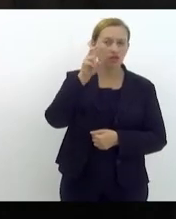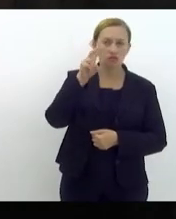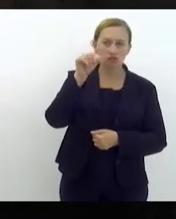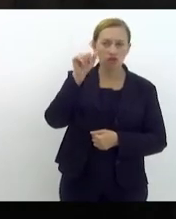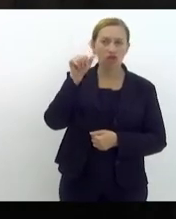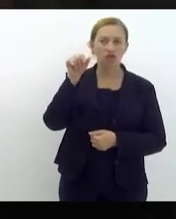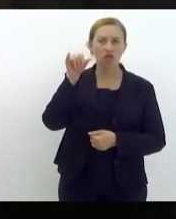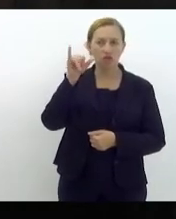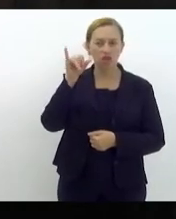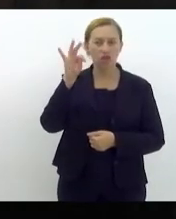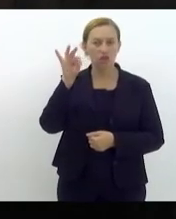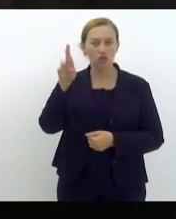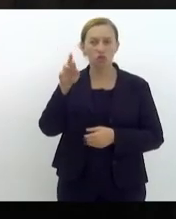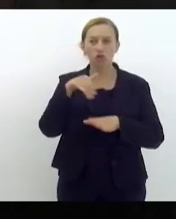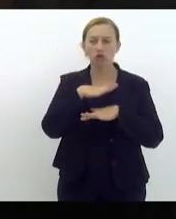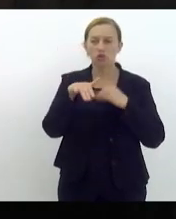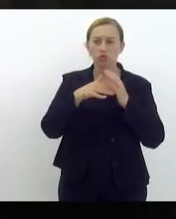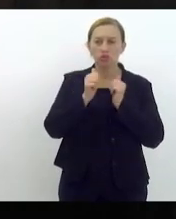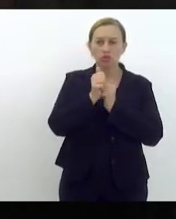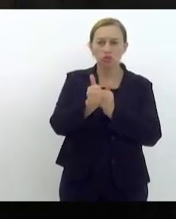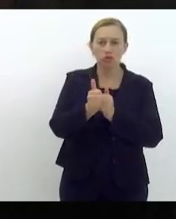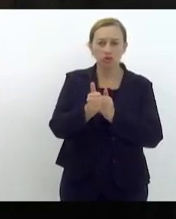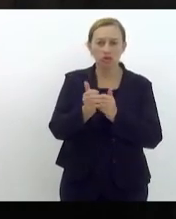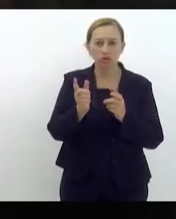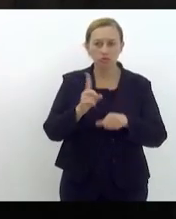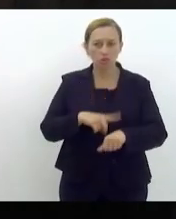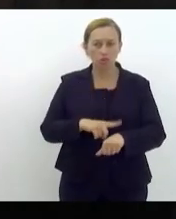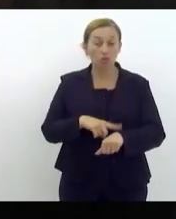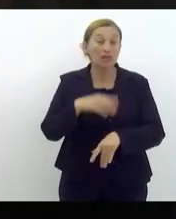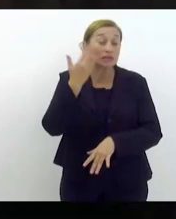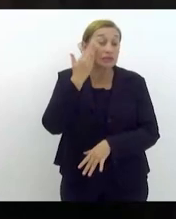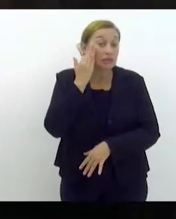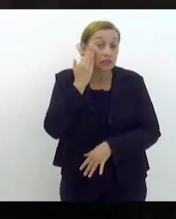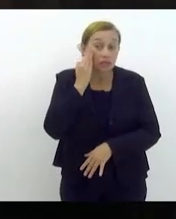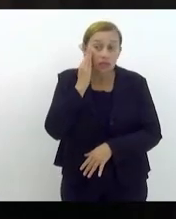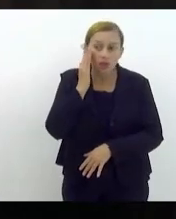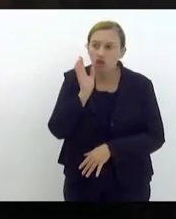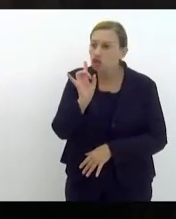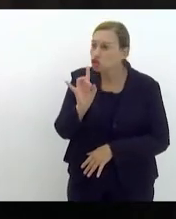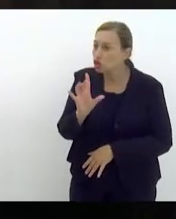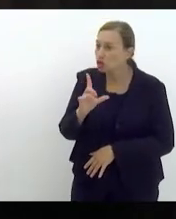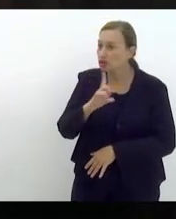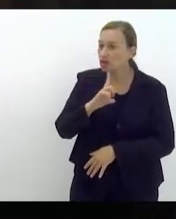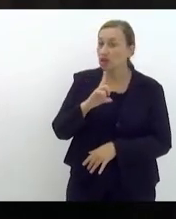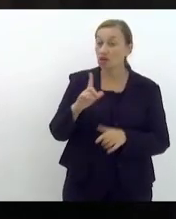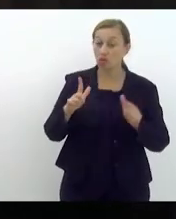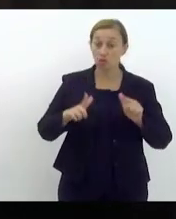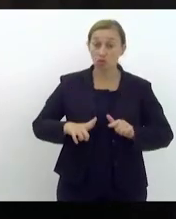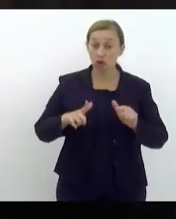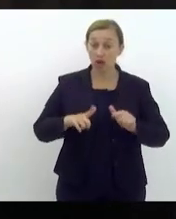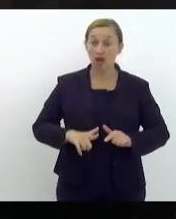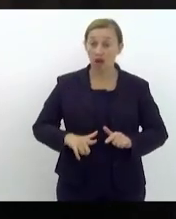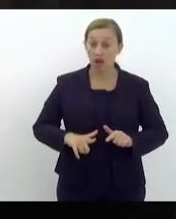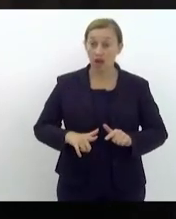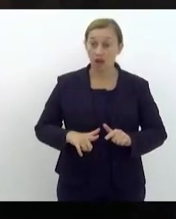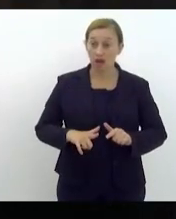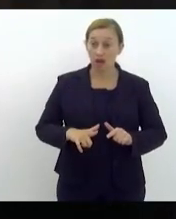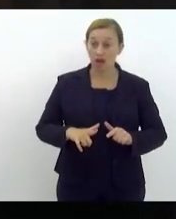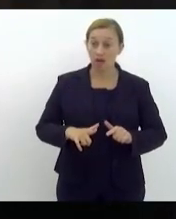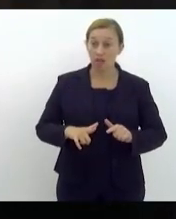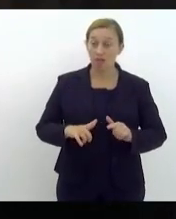e todos que nos acompanham aqui entender que só tem essa ocupação porque